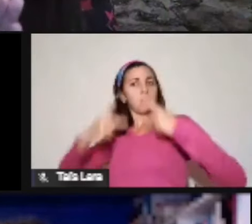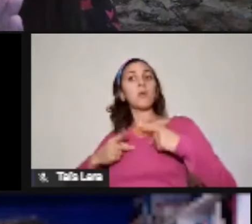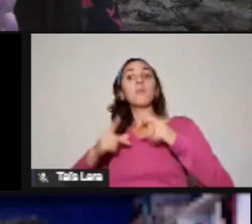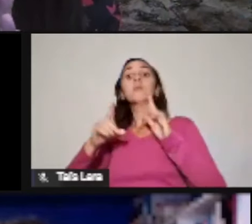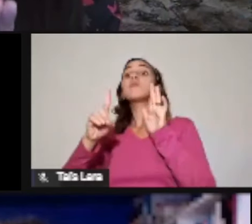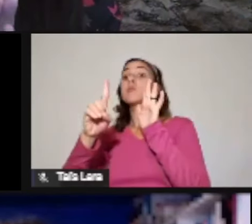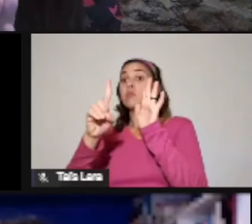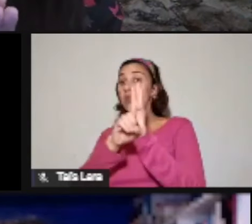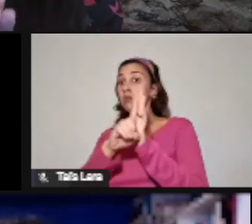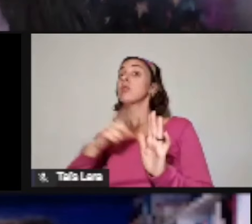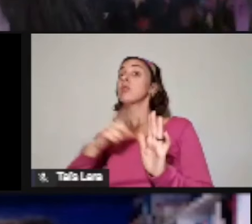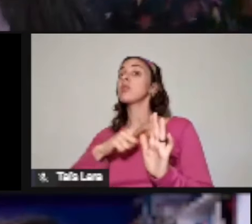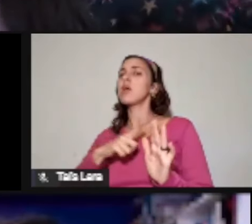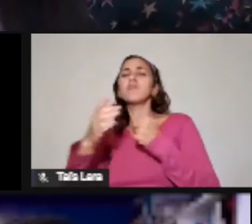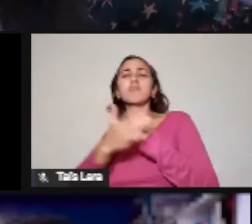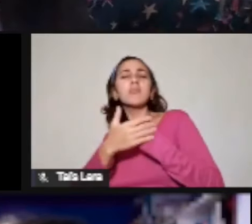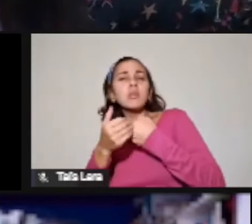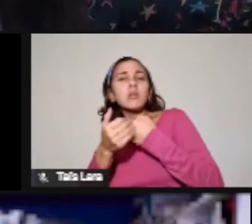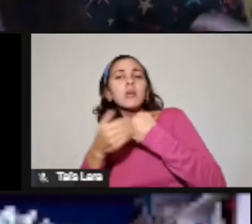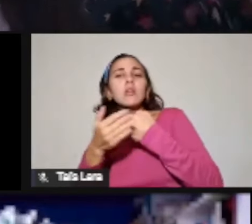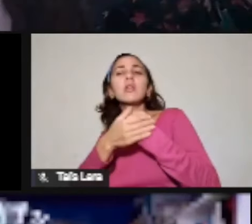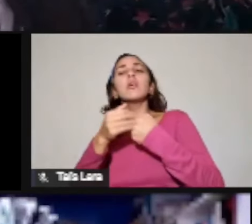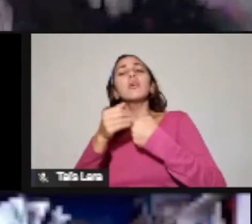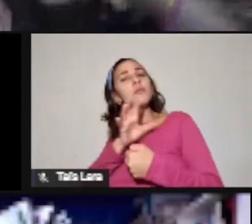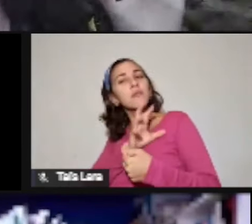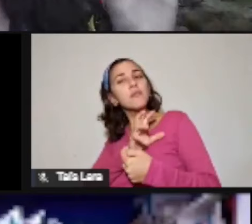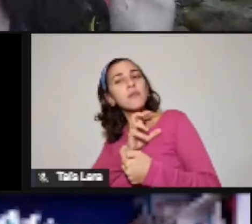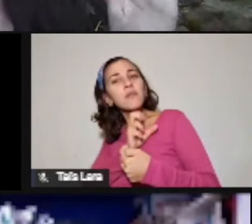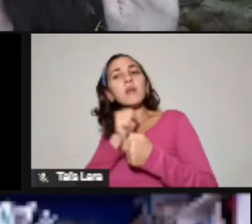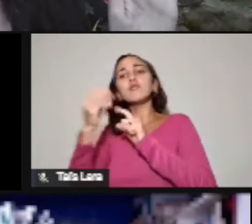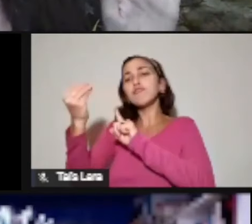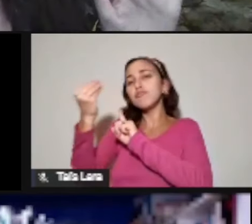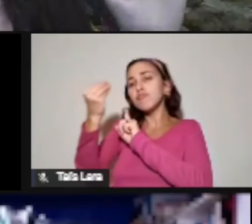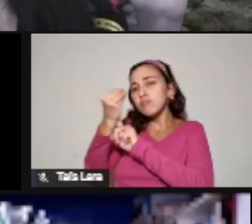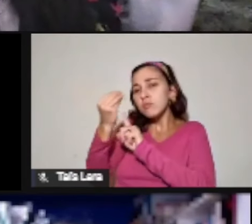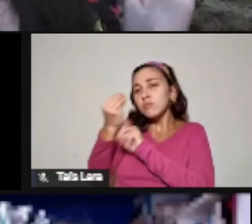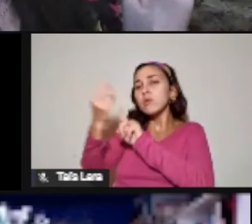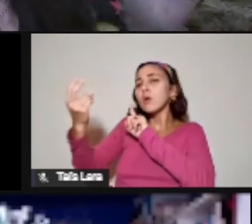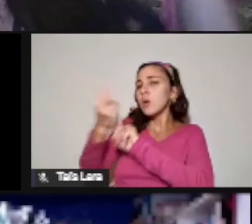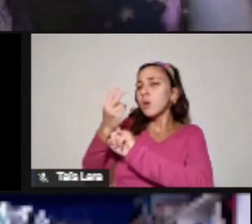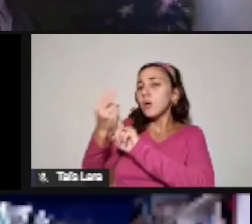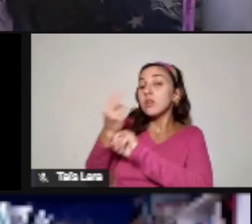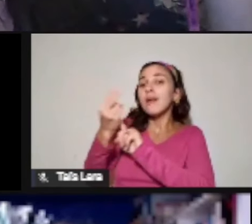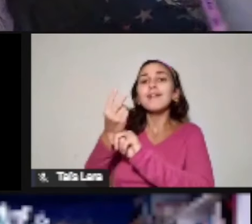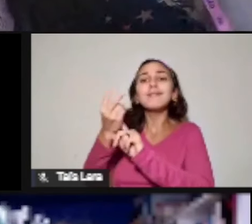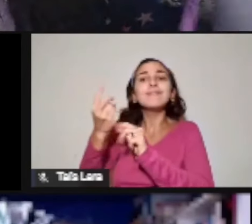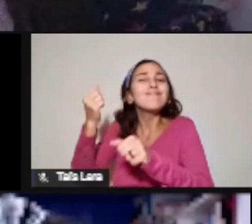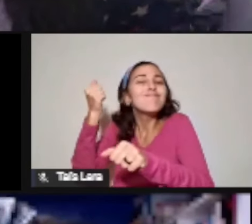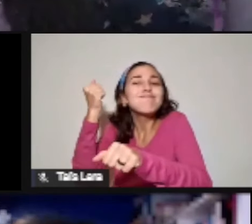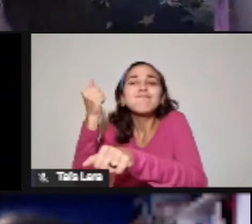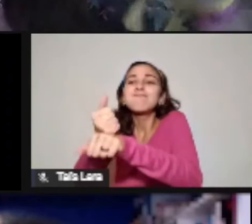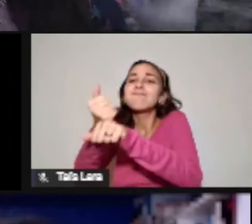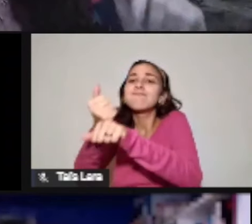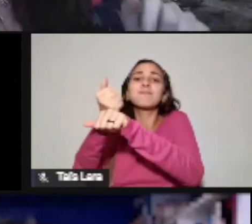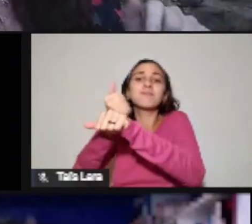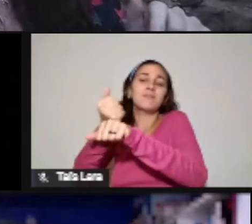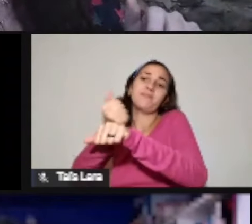necessidades atendidas, vem antes, né, do direito que, né, que